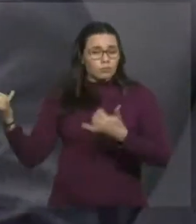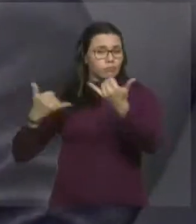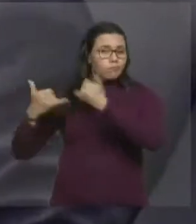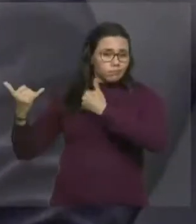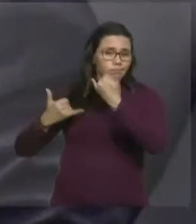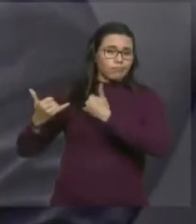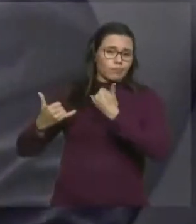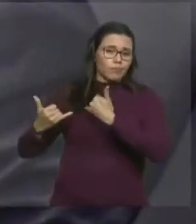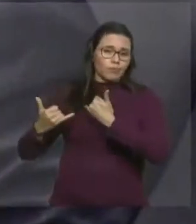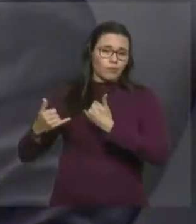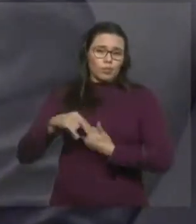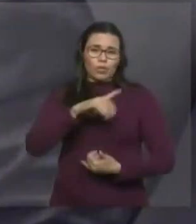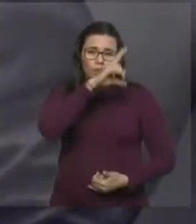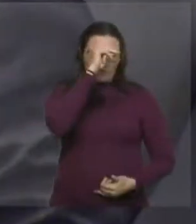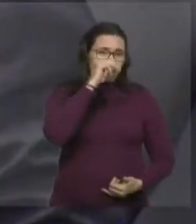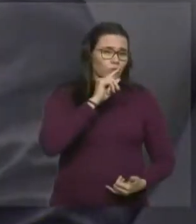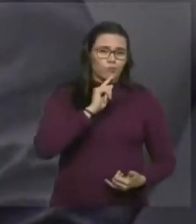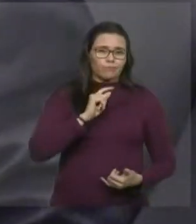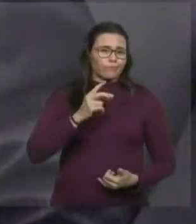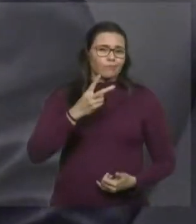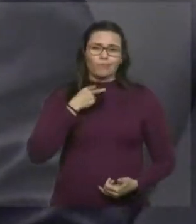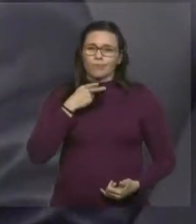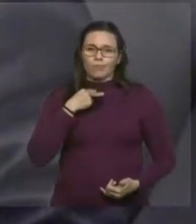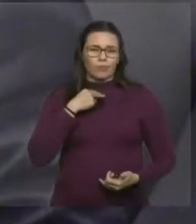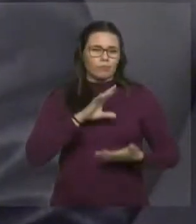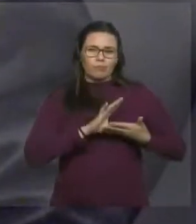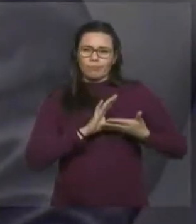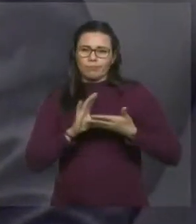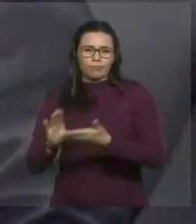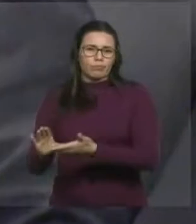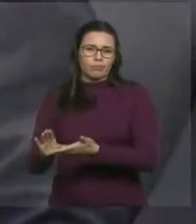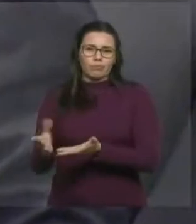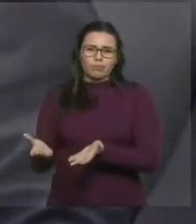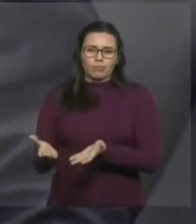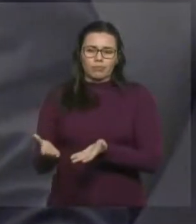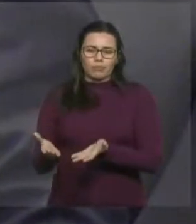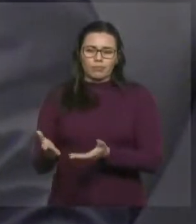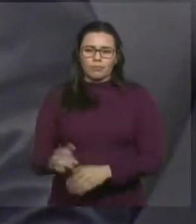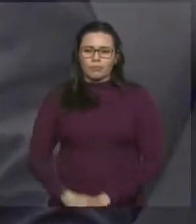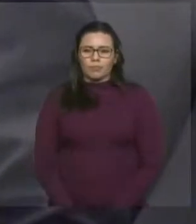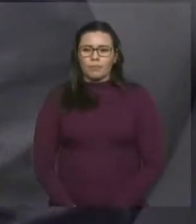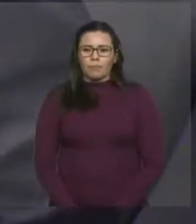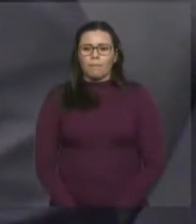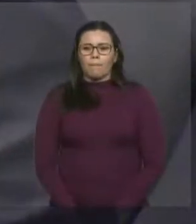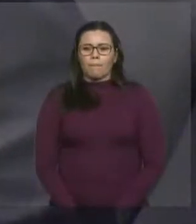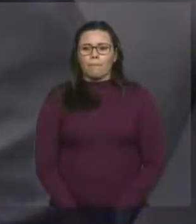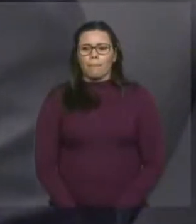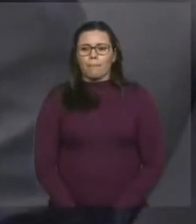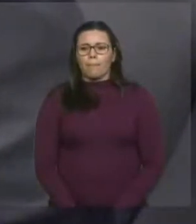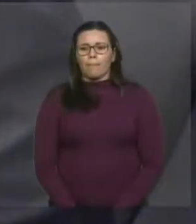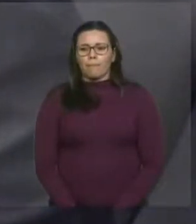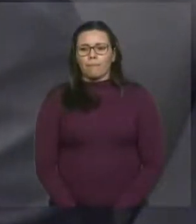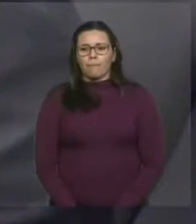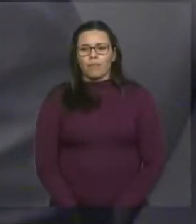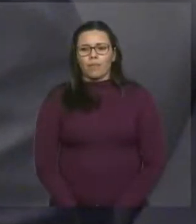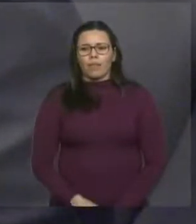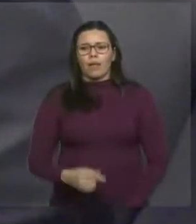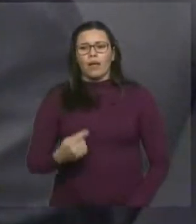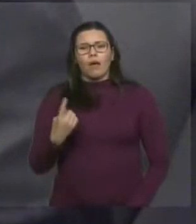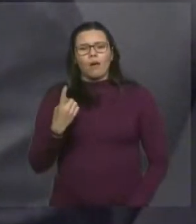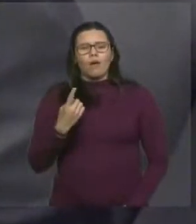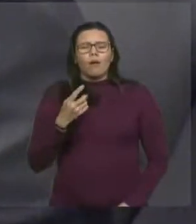Venhamos aqui uma análise. Desde 2009, a consulta custa R$